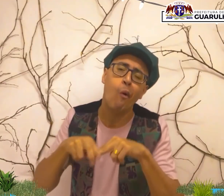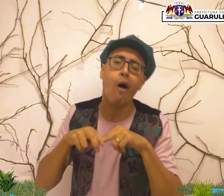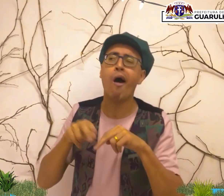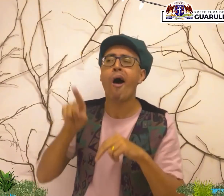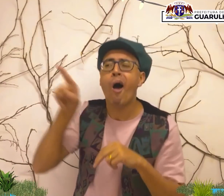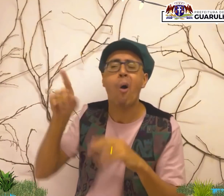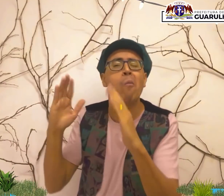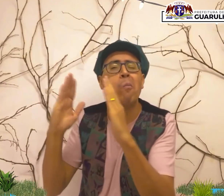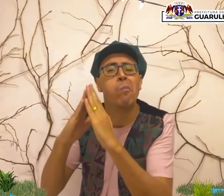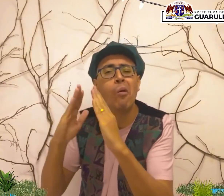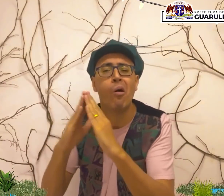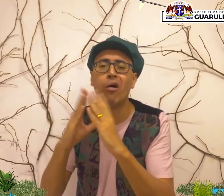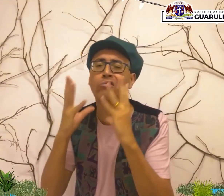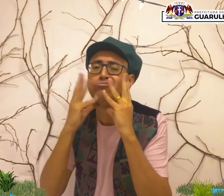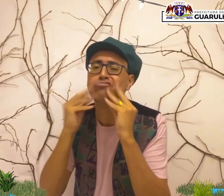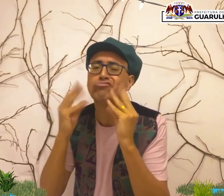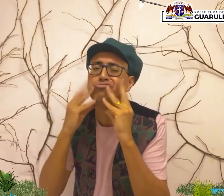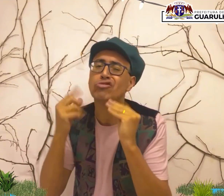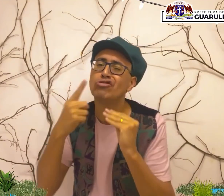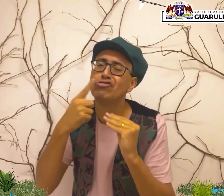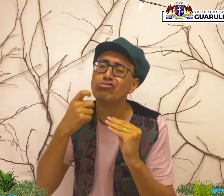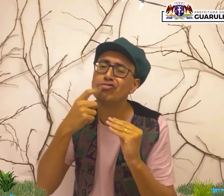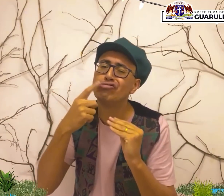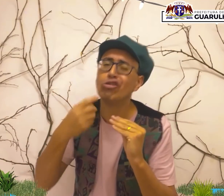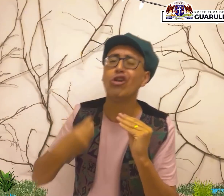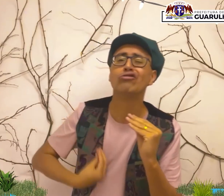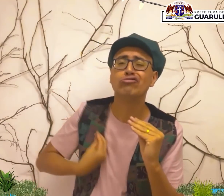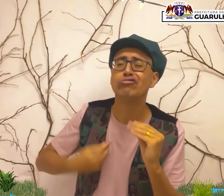Porque lá morava o medonho.